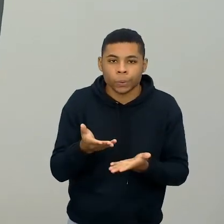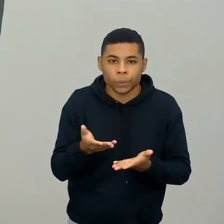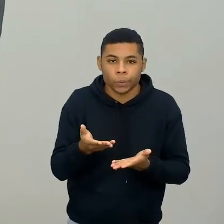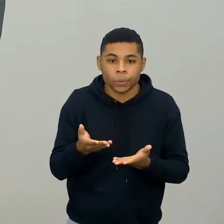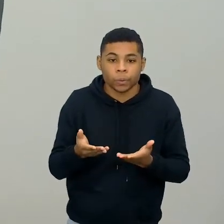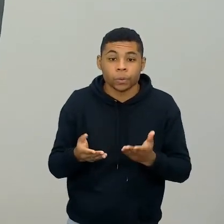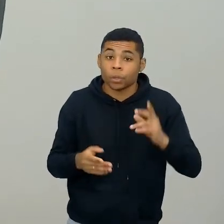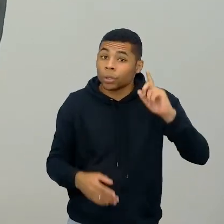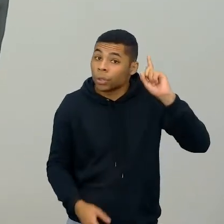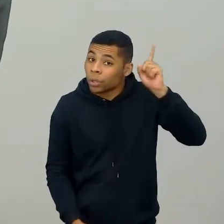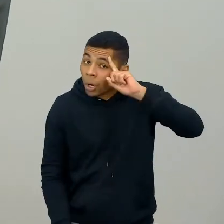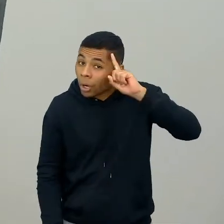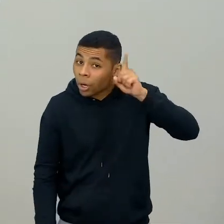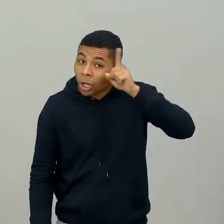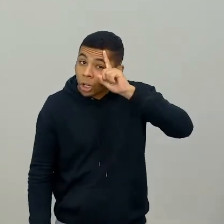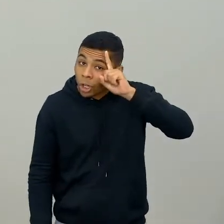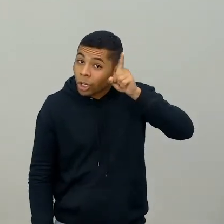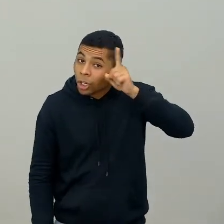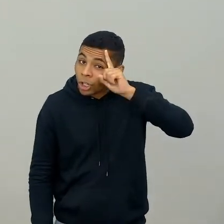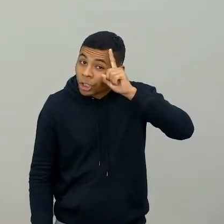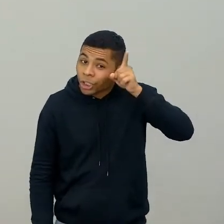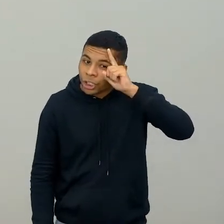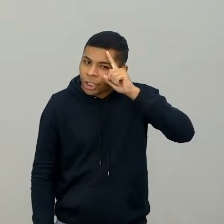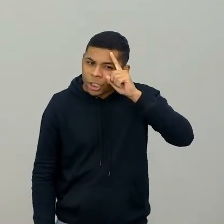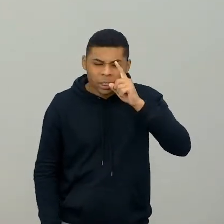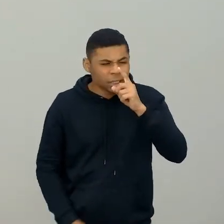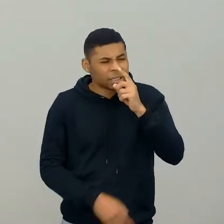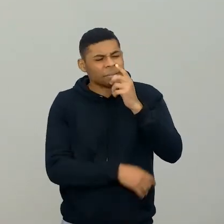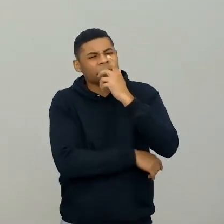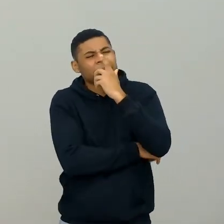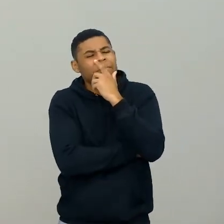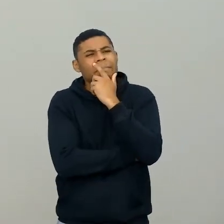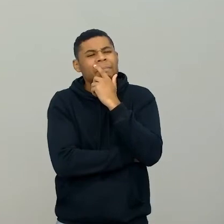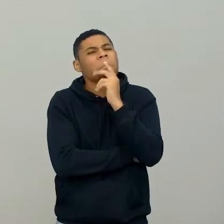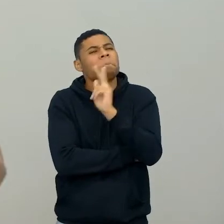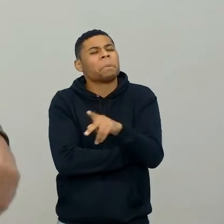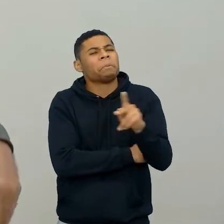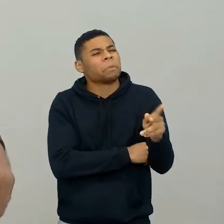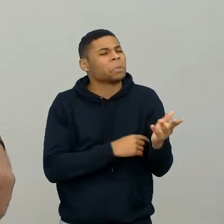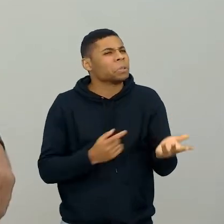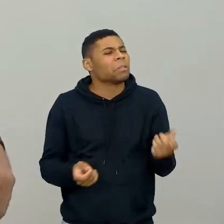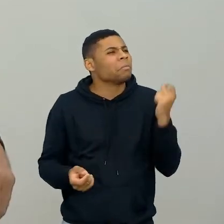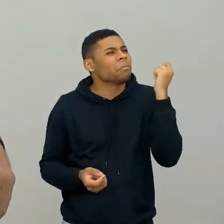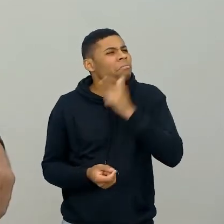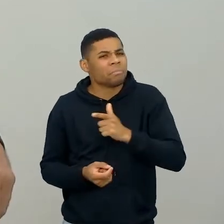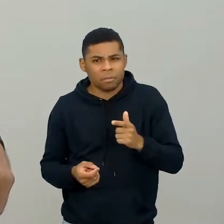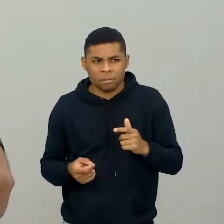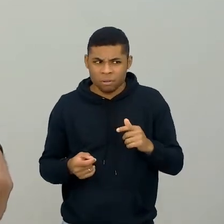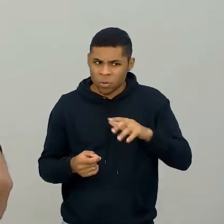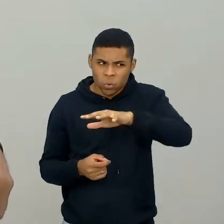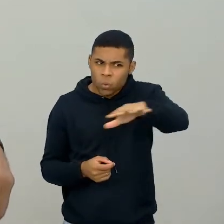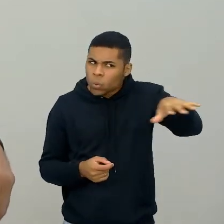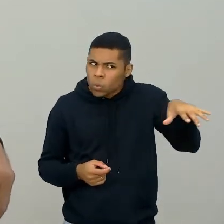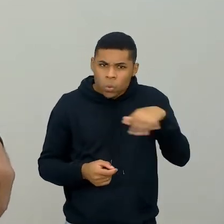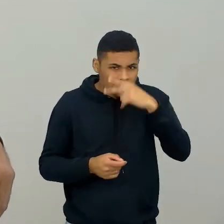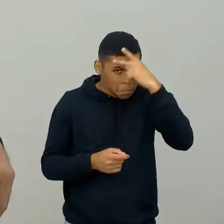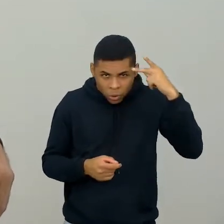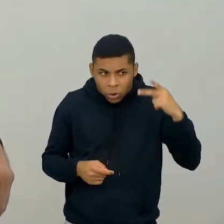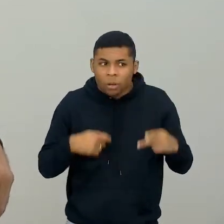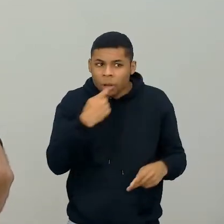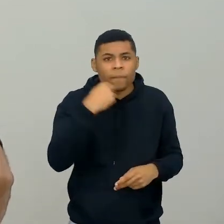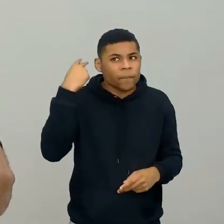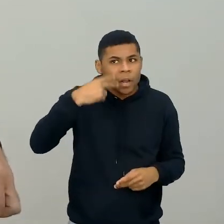os dias. Nas grandes polis gregas, principalmente tomando como referência